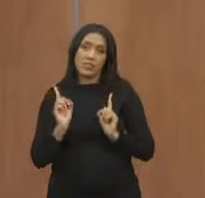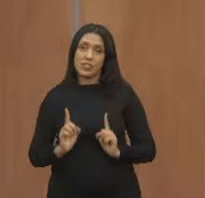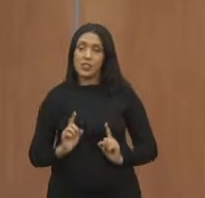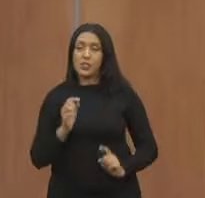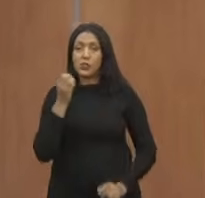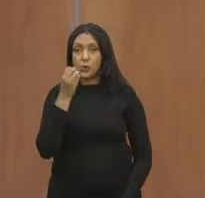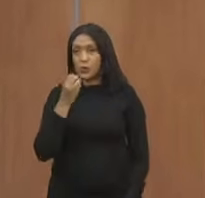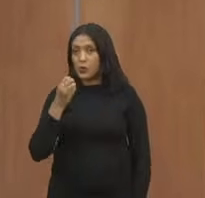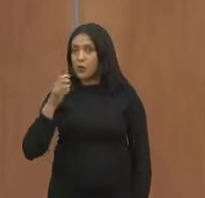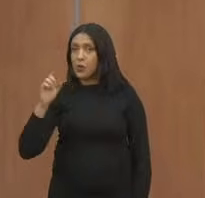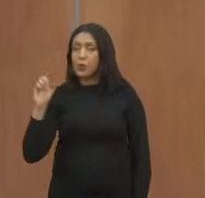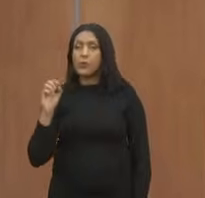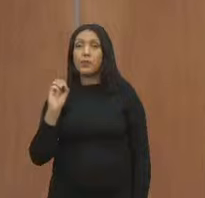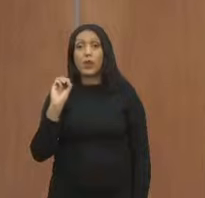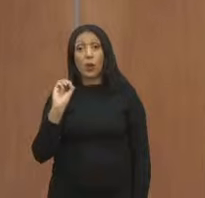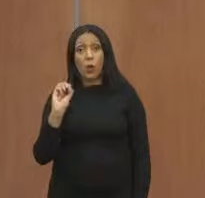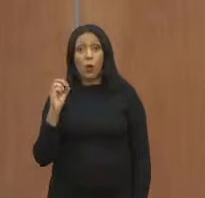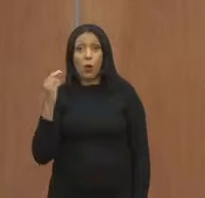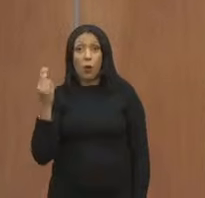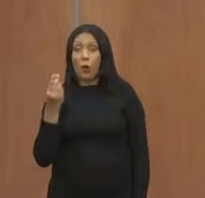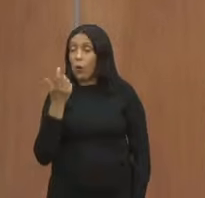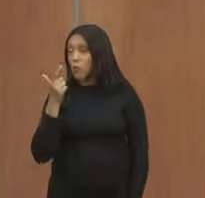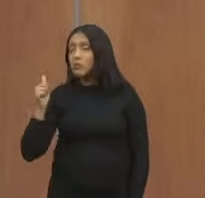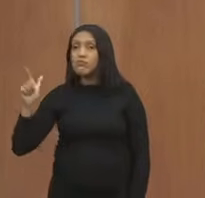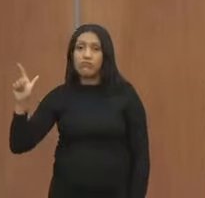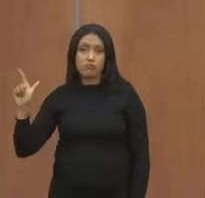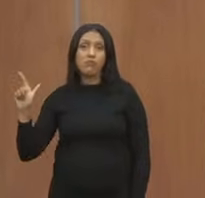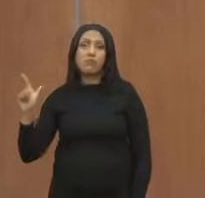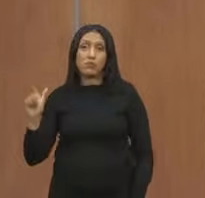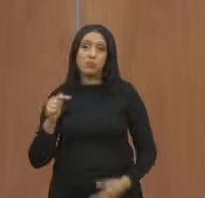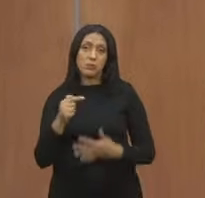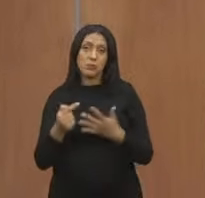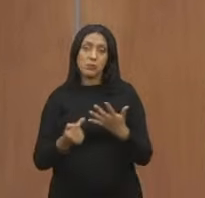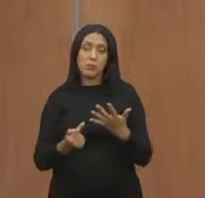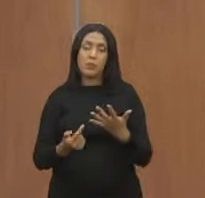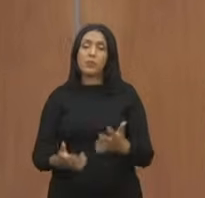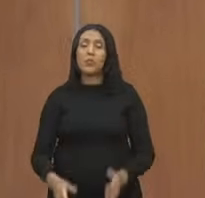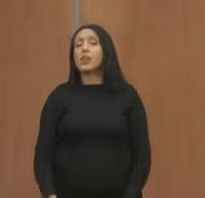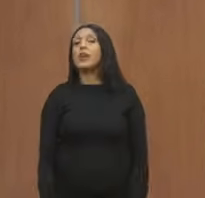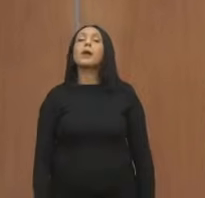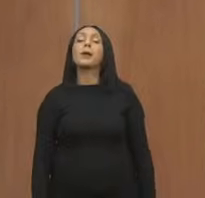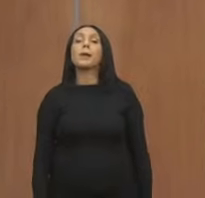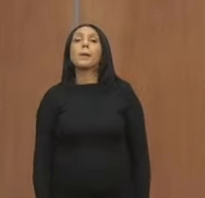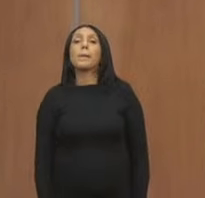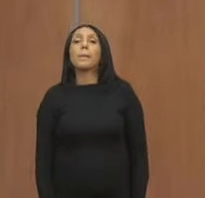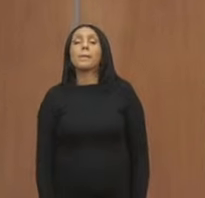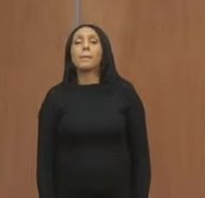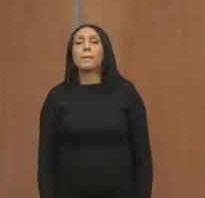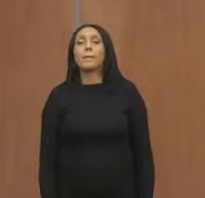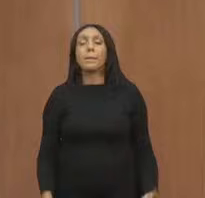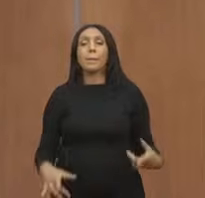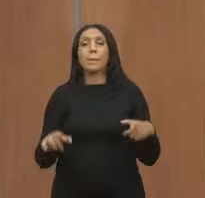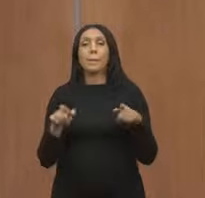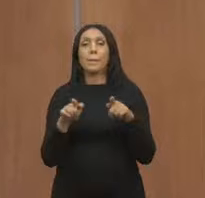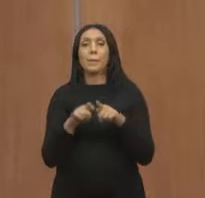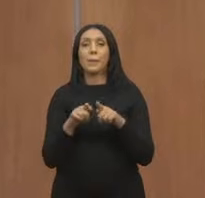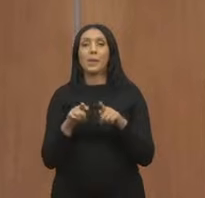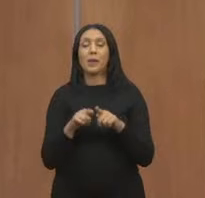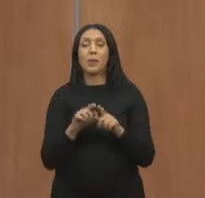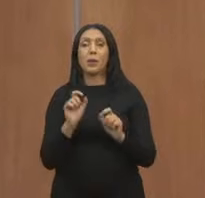outras situações que tenham que ser contempladas. Também a expansão do ensino integral